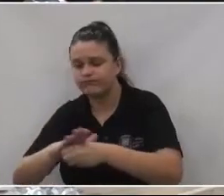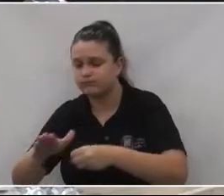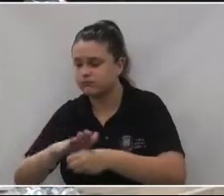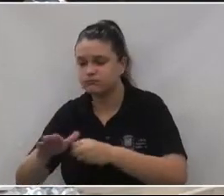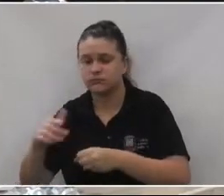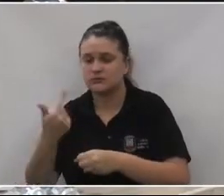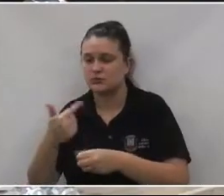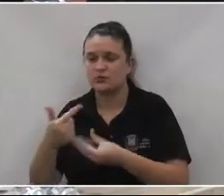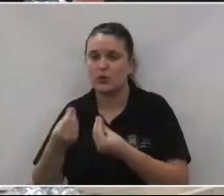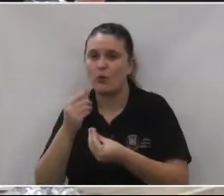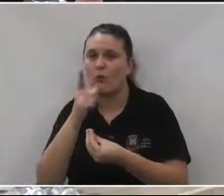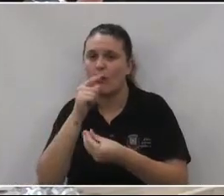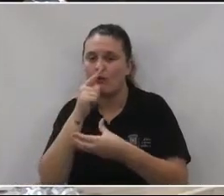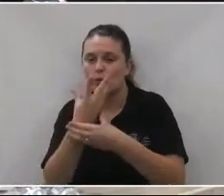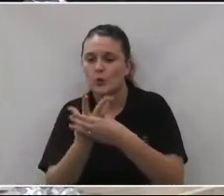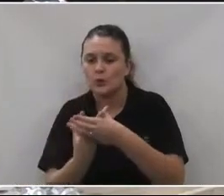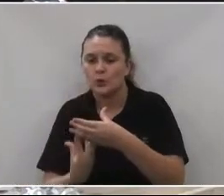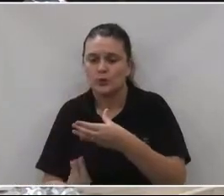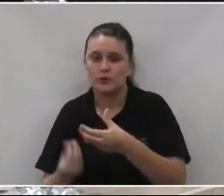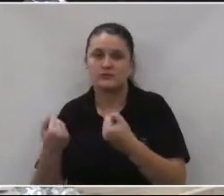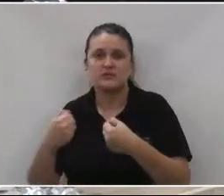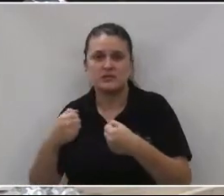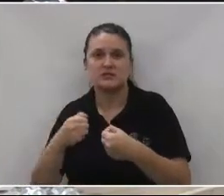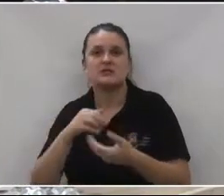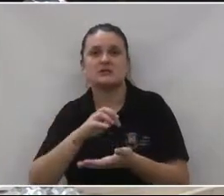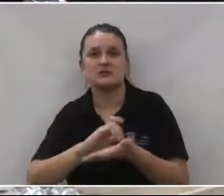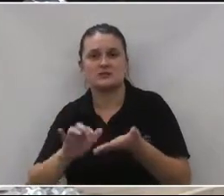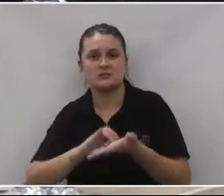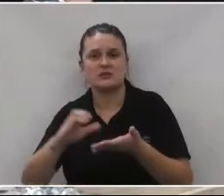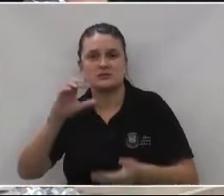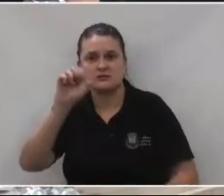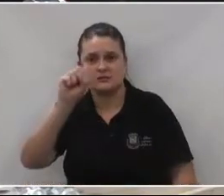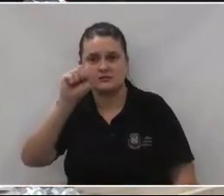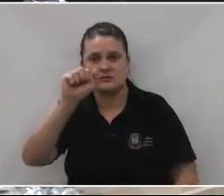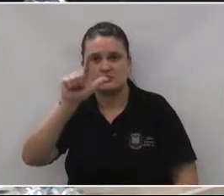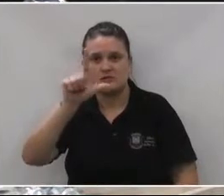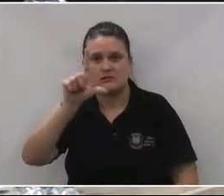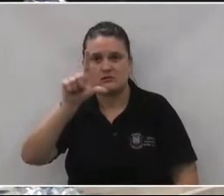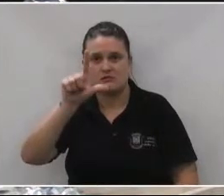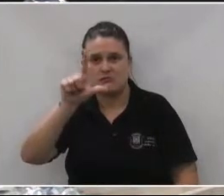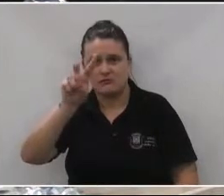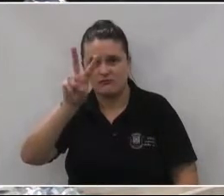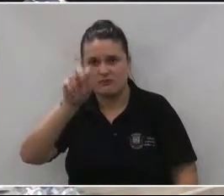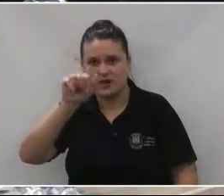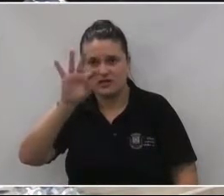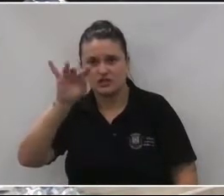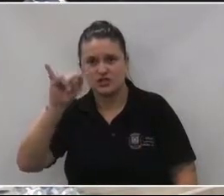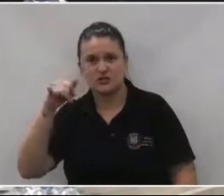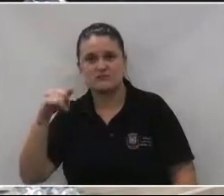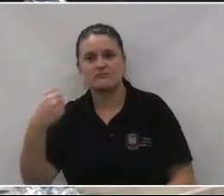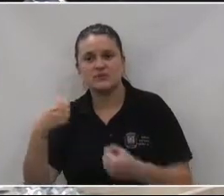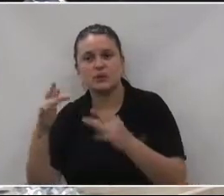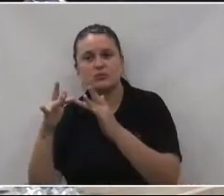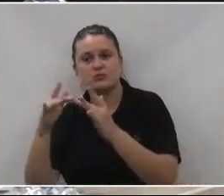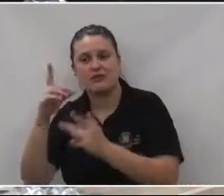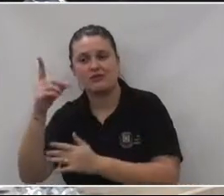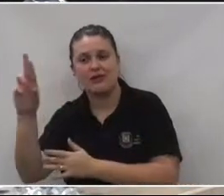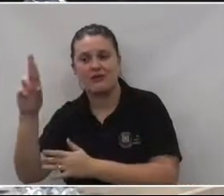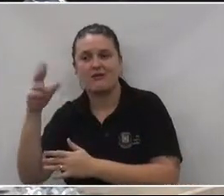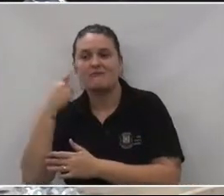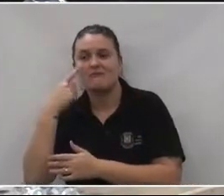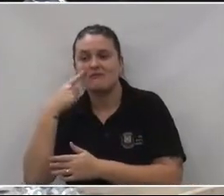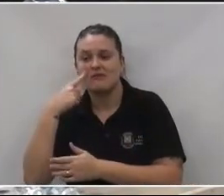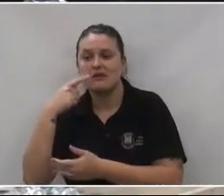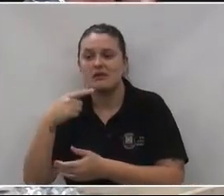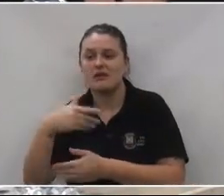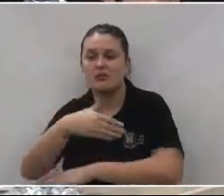tempo já então eu quero que salvatti entrou em contato junto com o dr para que seja tomada alguma providência e também para salvar tv